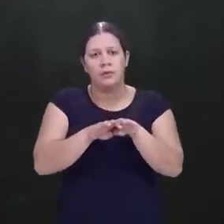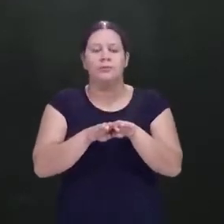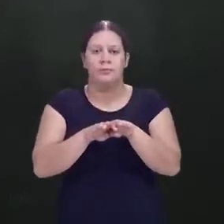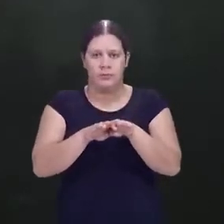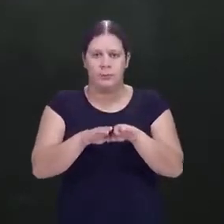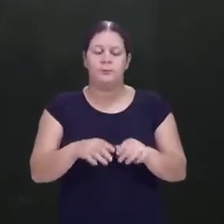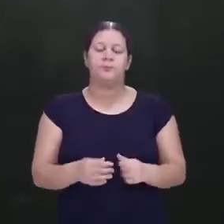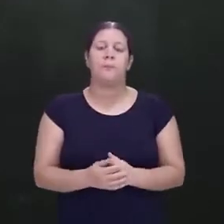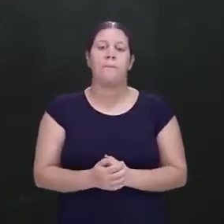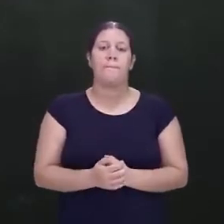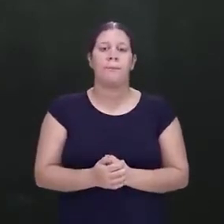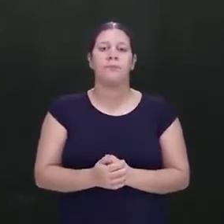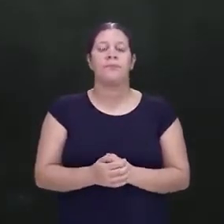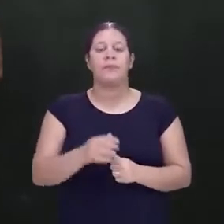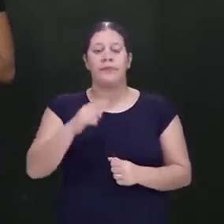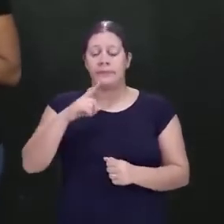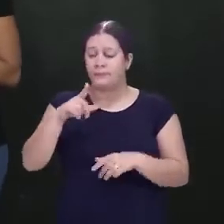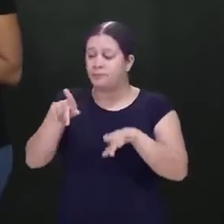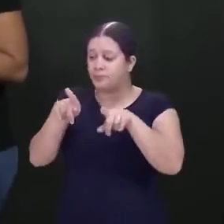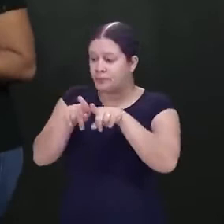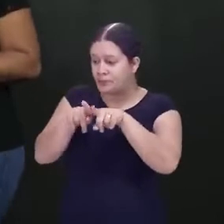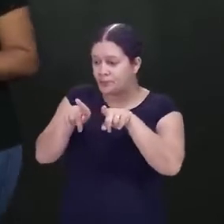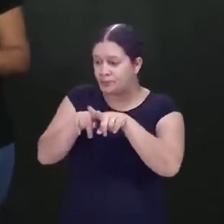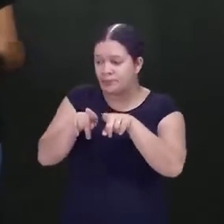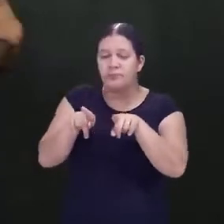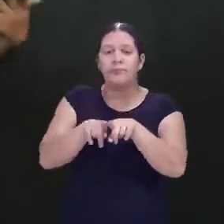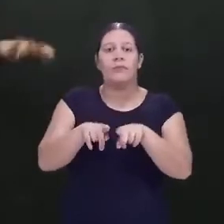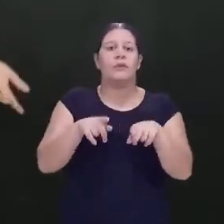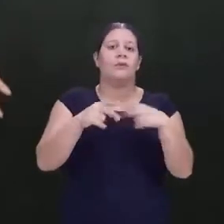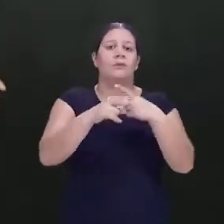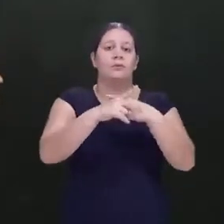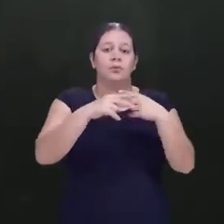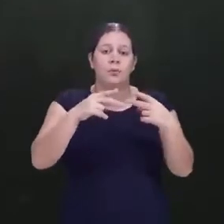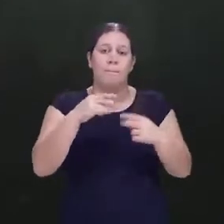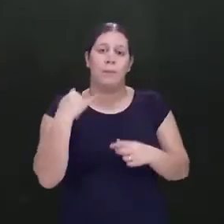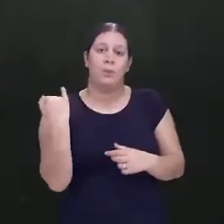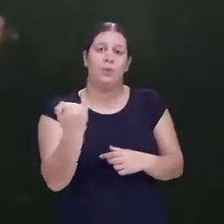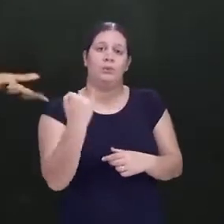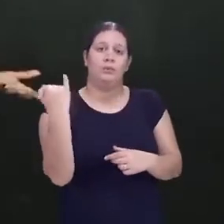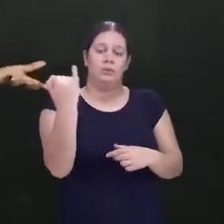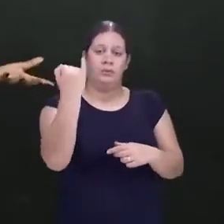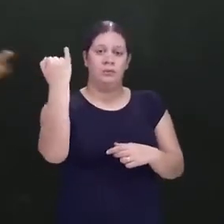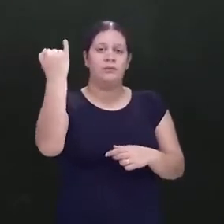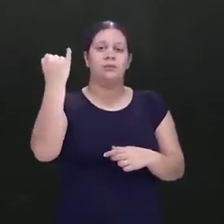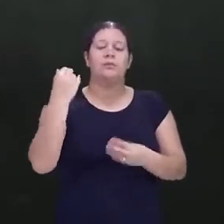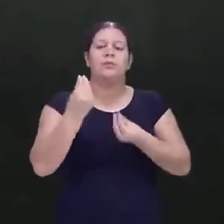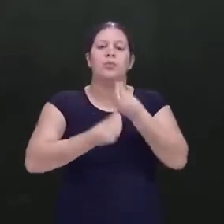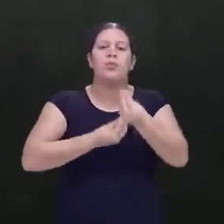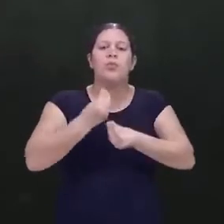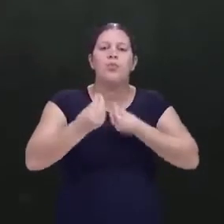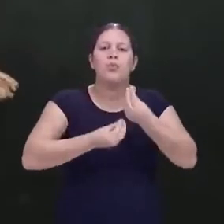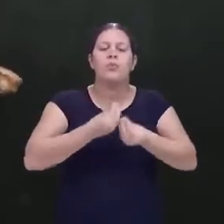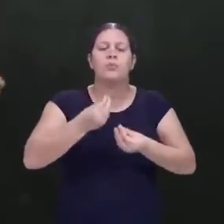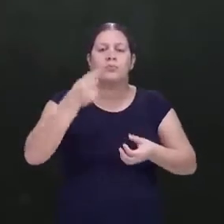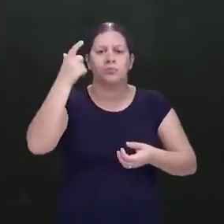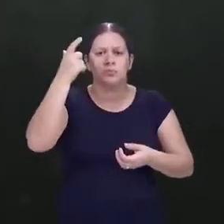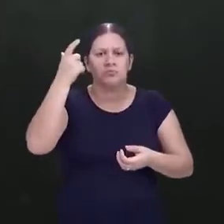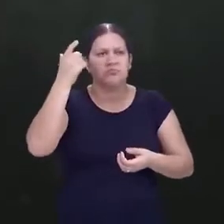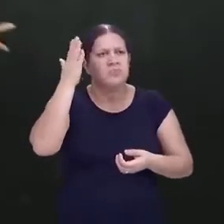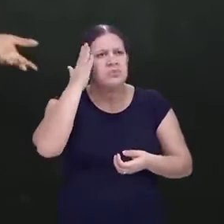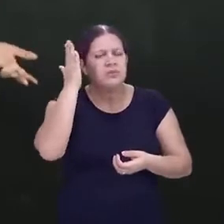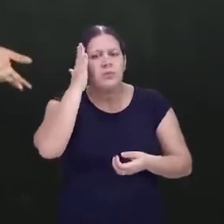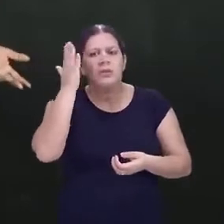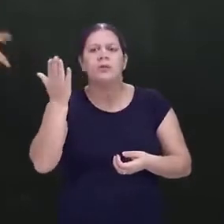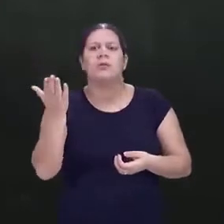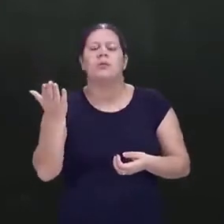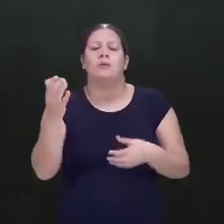uma proporção. E eu listei aqui para você algumas evidências. Na vida prática, como é que eu sei que rolou uma reação